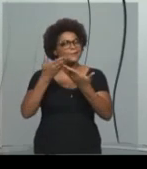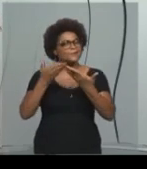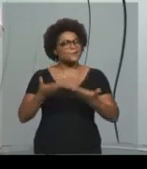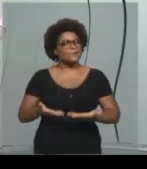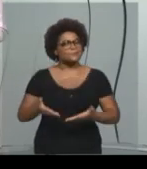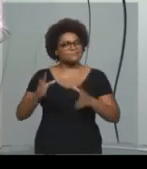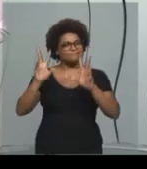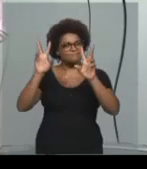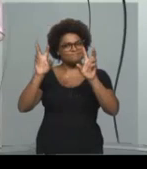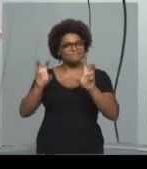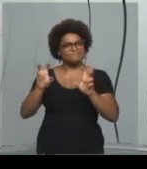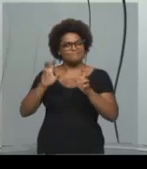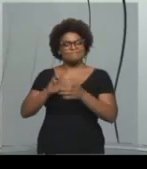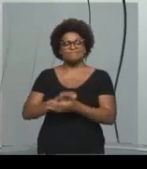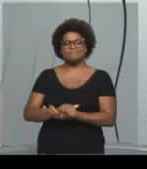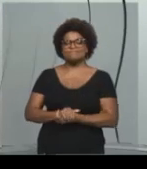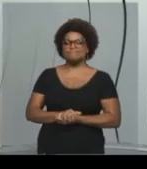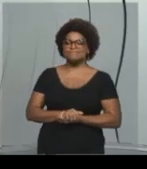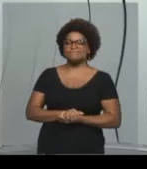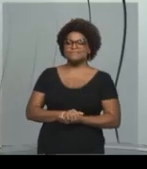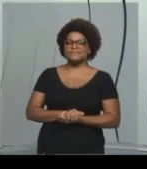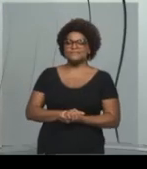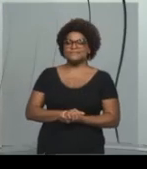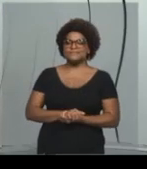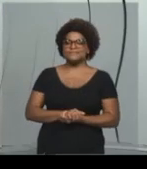desses temas.